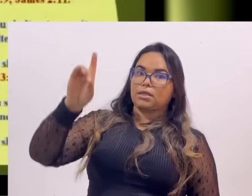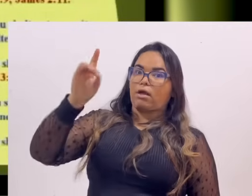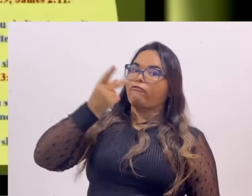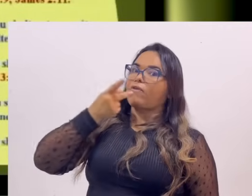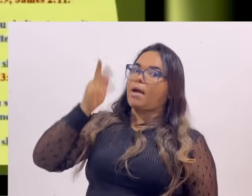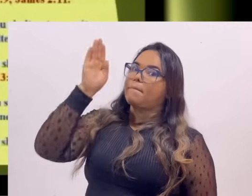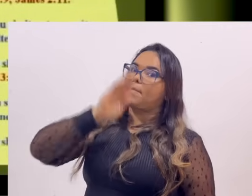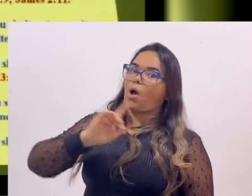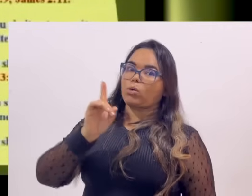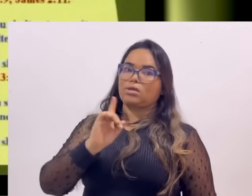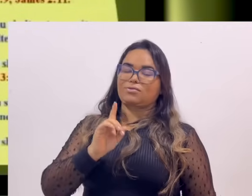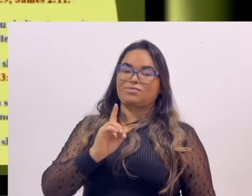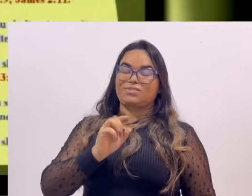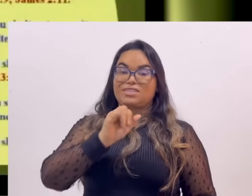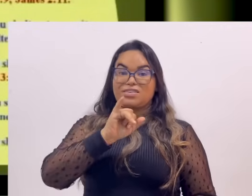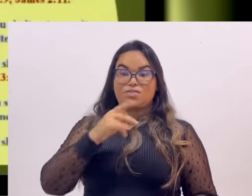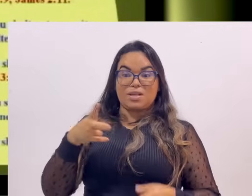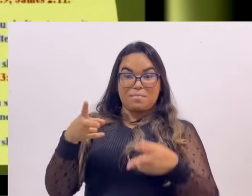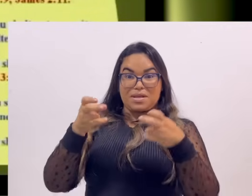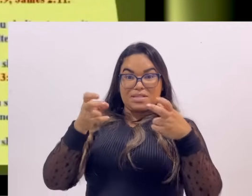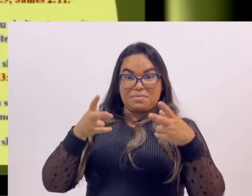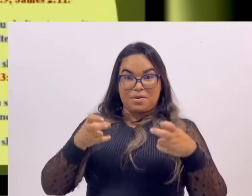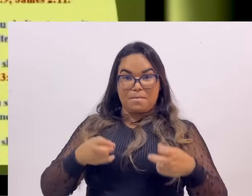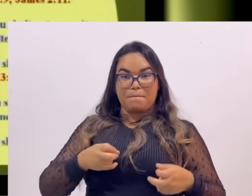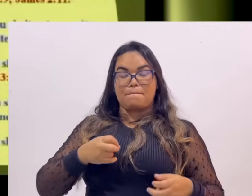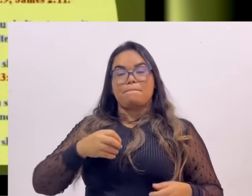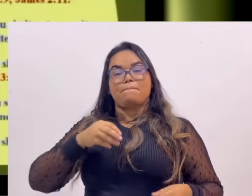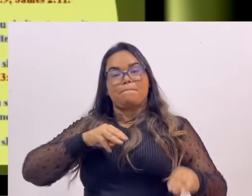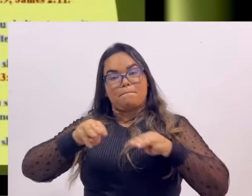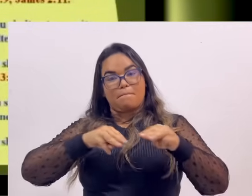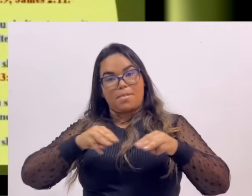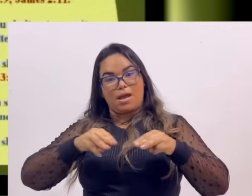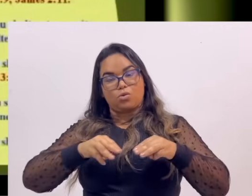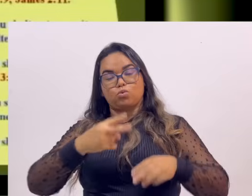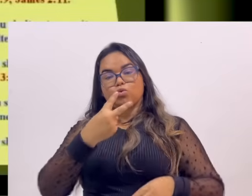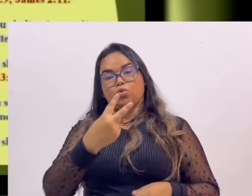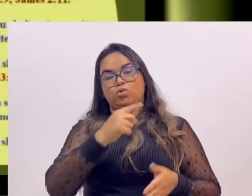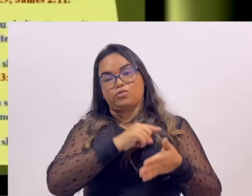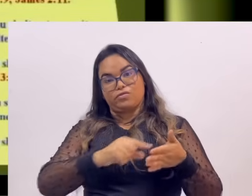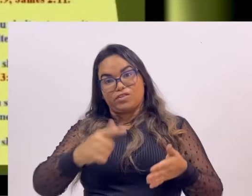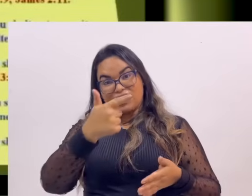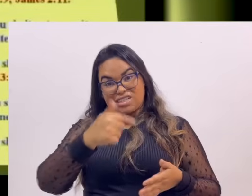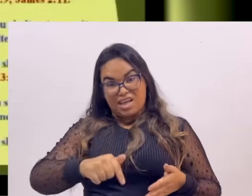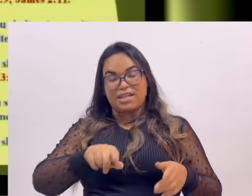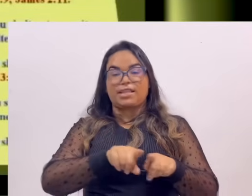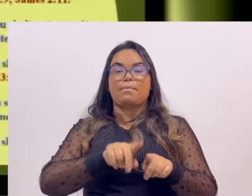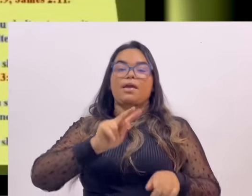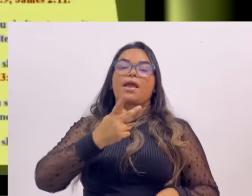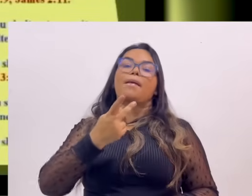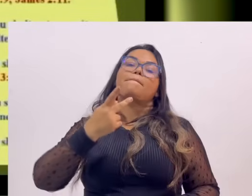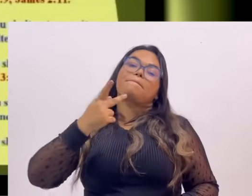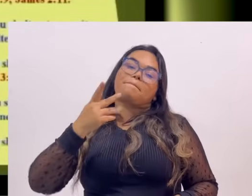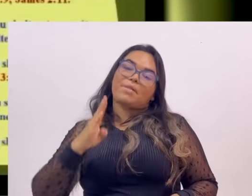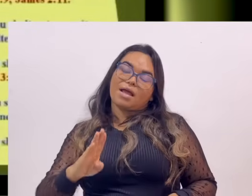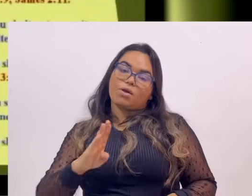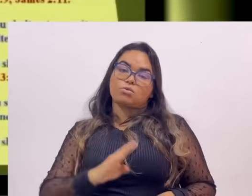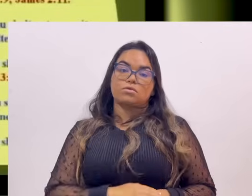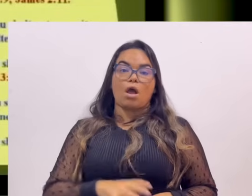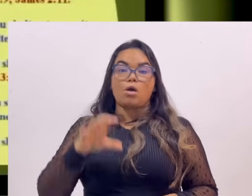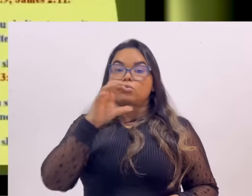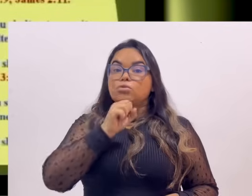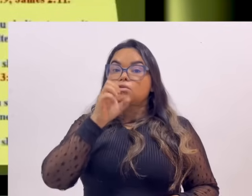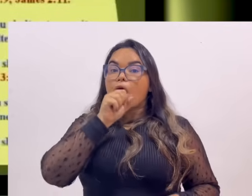blasfemados. Se você olhar com atenção, Marcos 2, 27, 28, Hebreus 4, 4, O